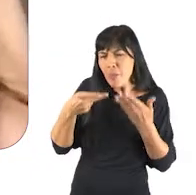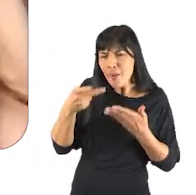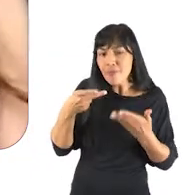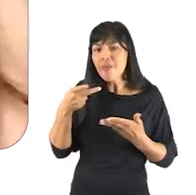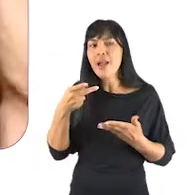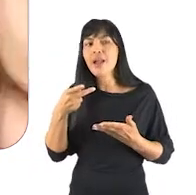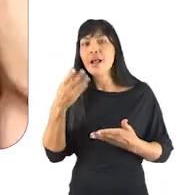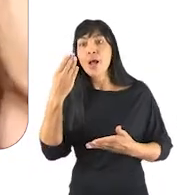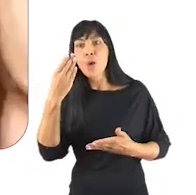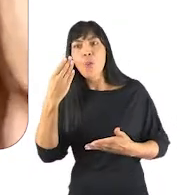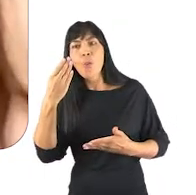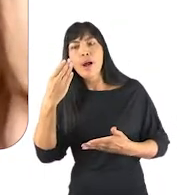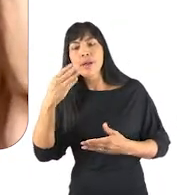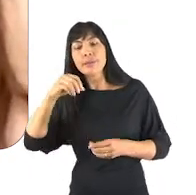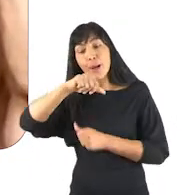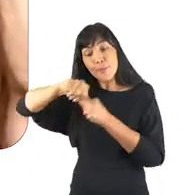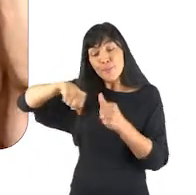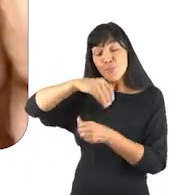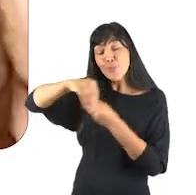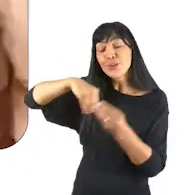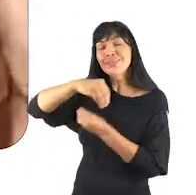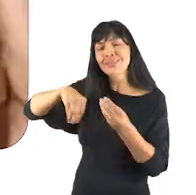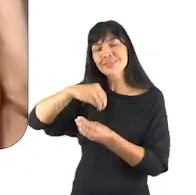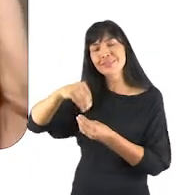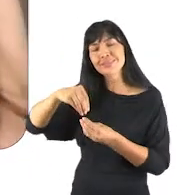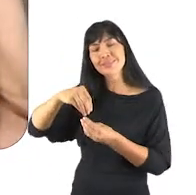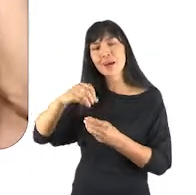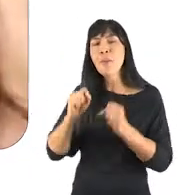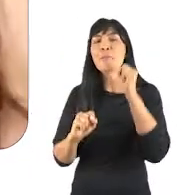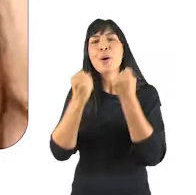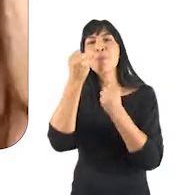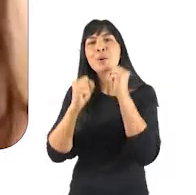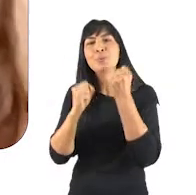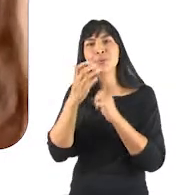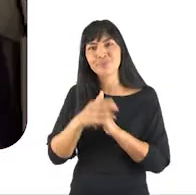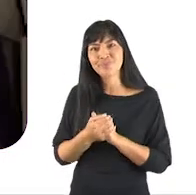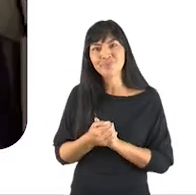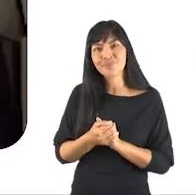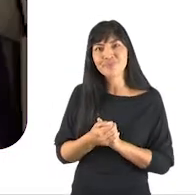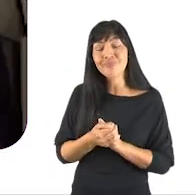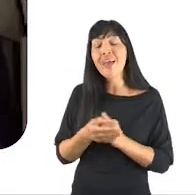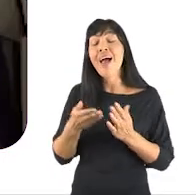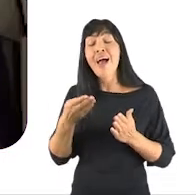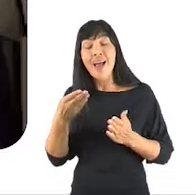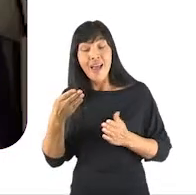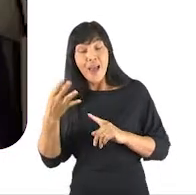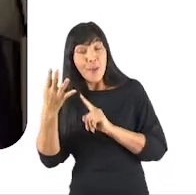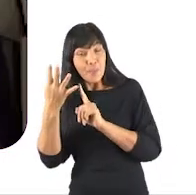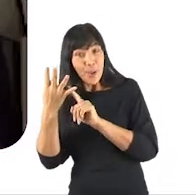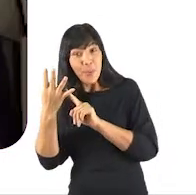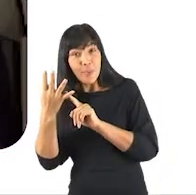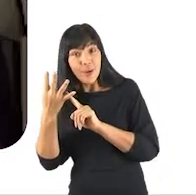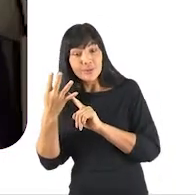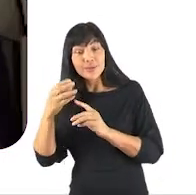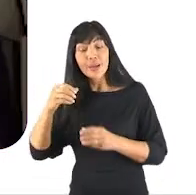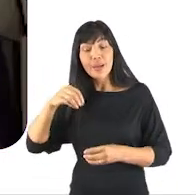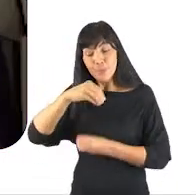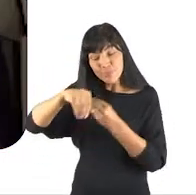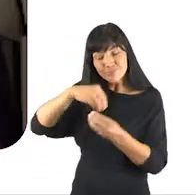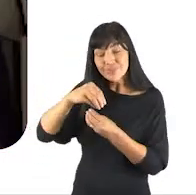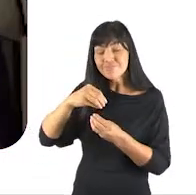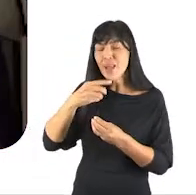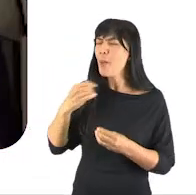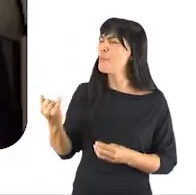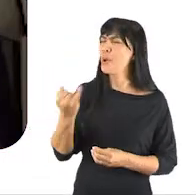da quarta revolução industrial, né? Essa quarta revolução industrial, ela, na minha opinião, ela é